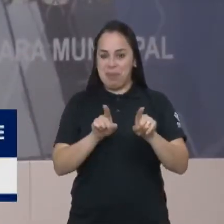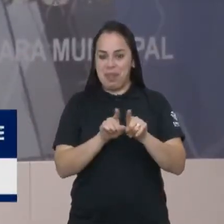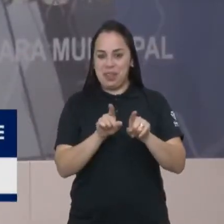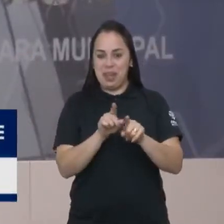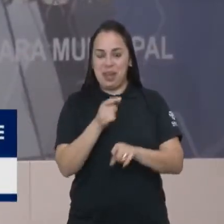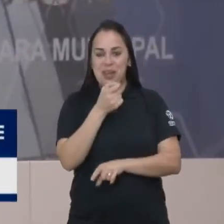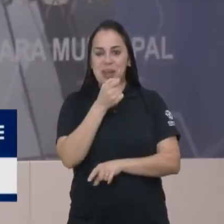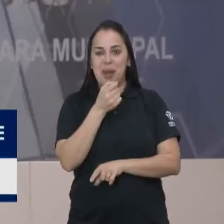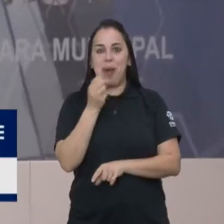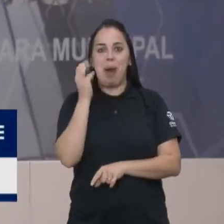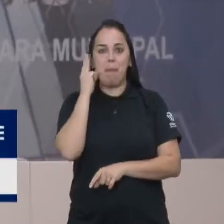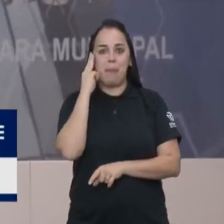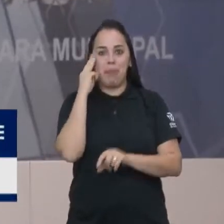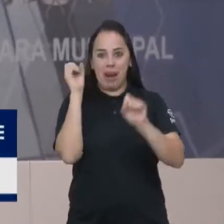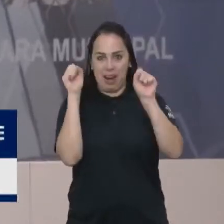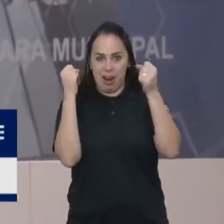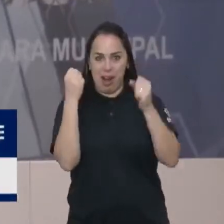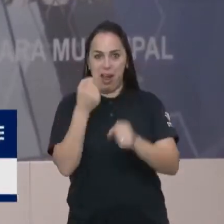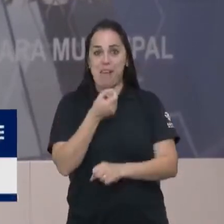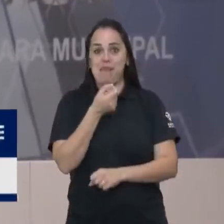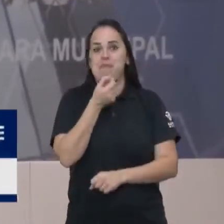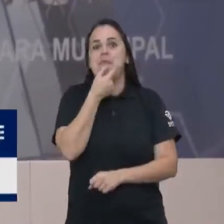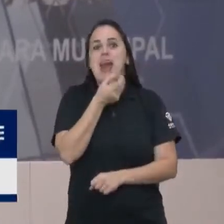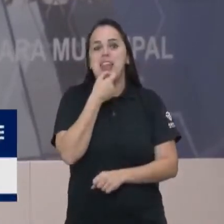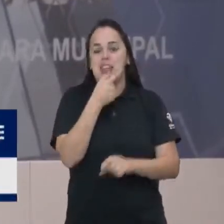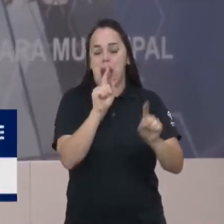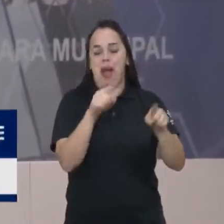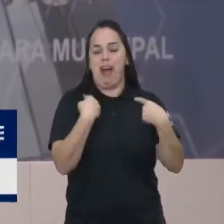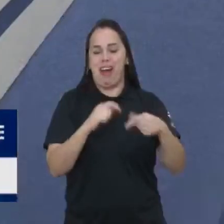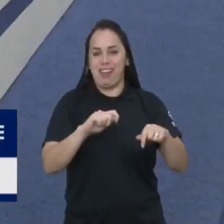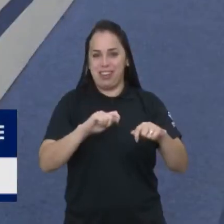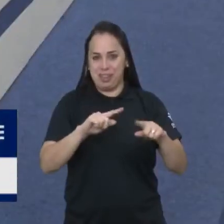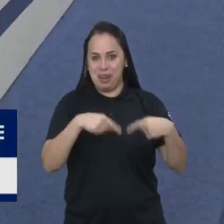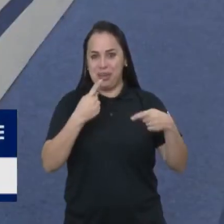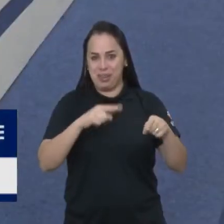que o Marcão fez de mim, eu acho que não tenho moral nenhuma para falar nada.